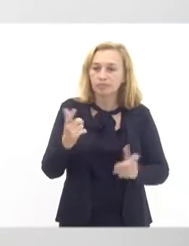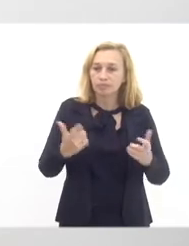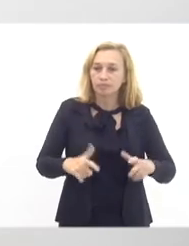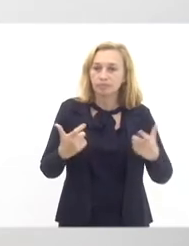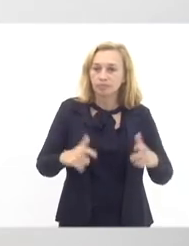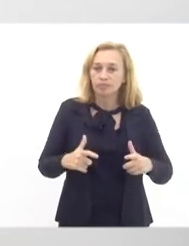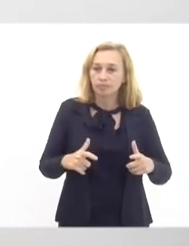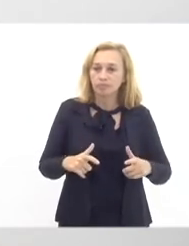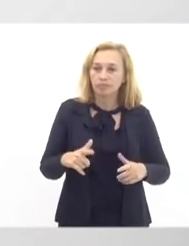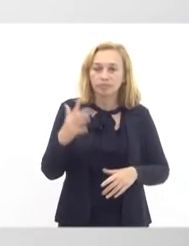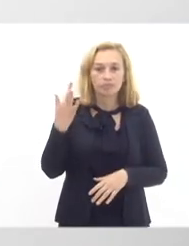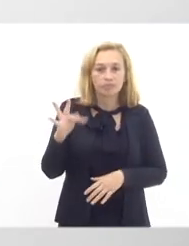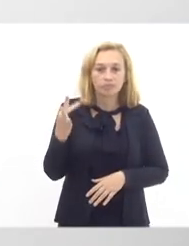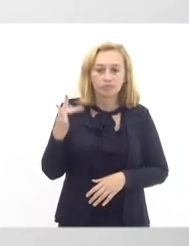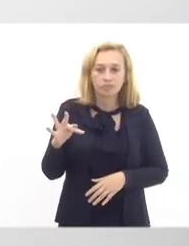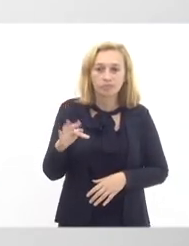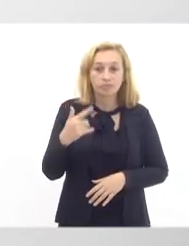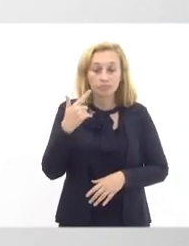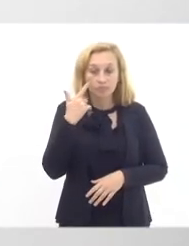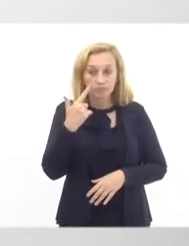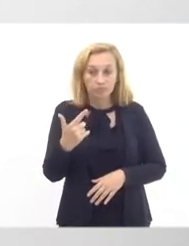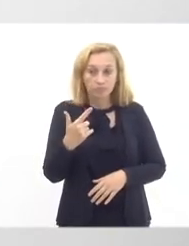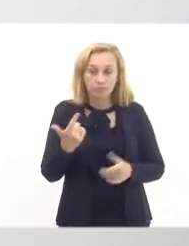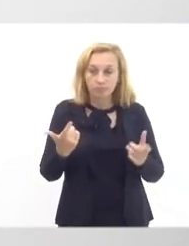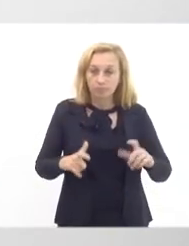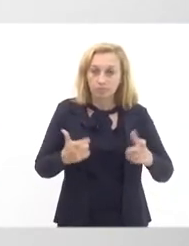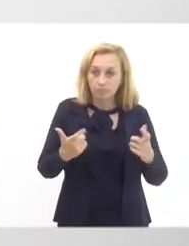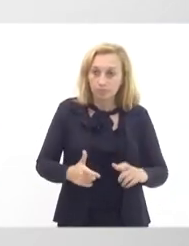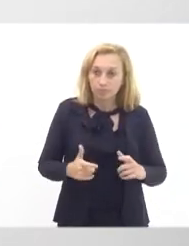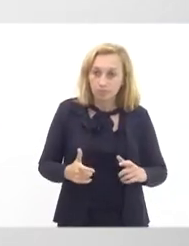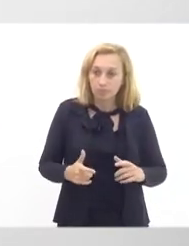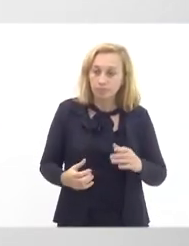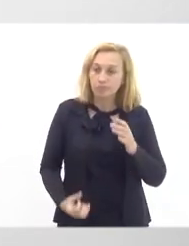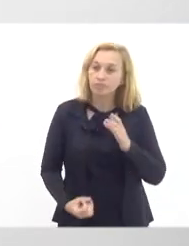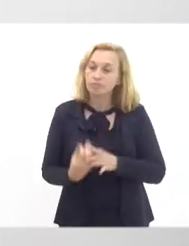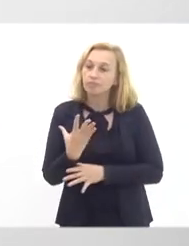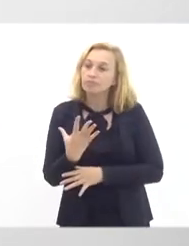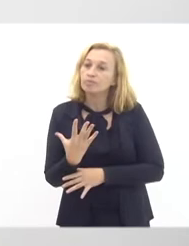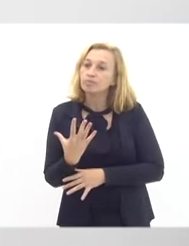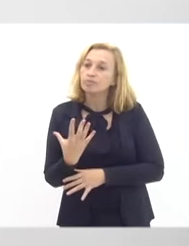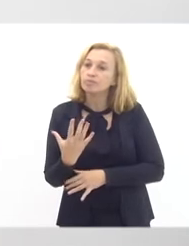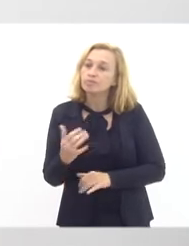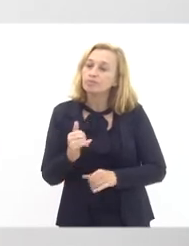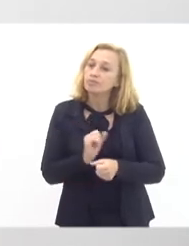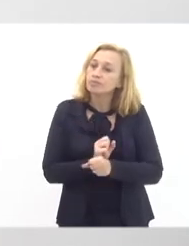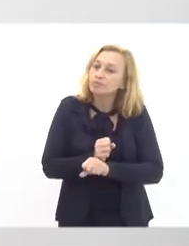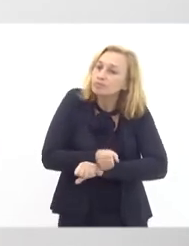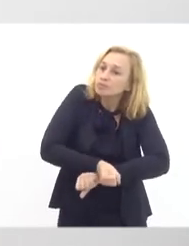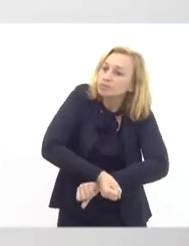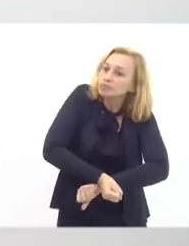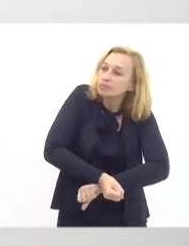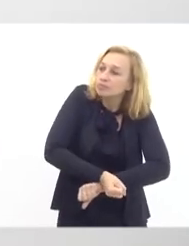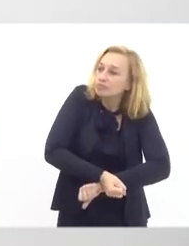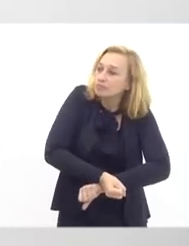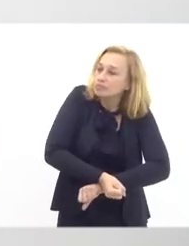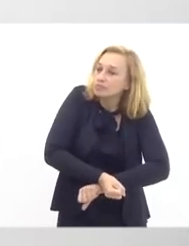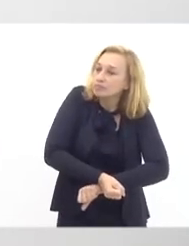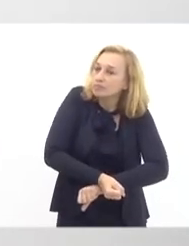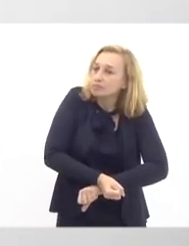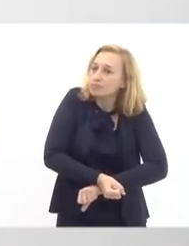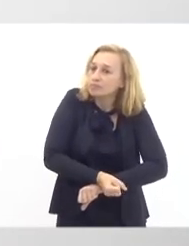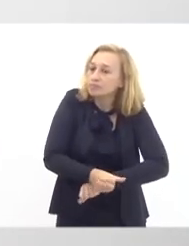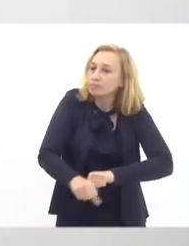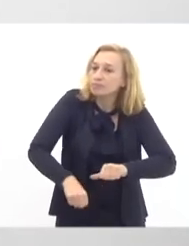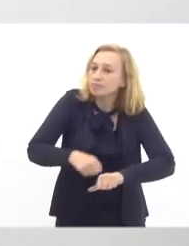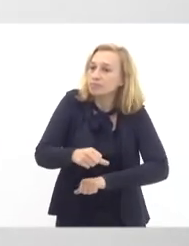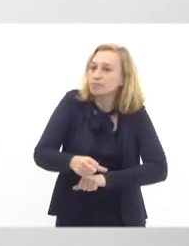de tanta dor, e hoje você pegar um espaço onde se produzia a escravidão e trazer nele momentos,